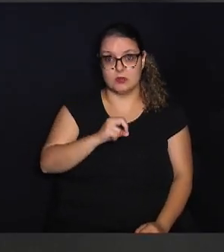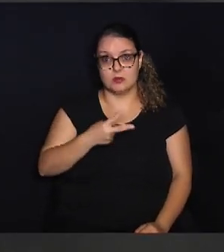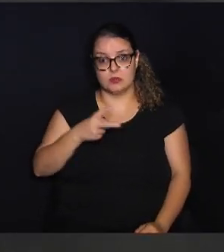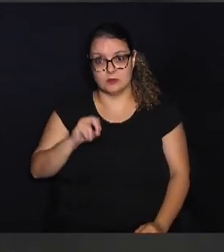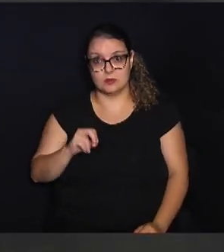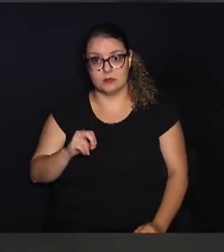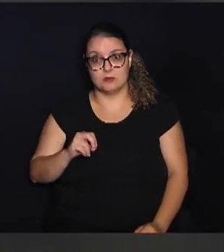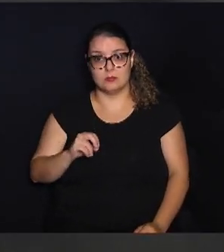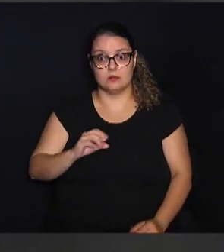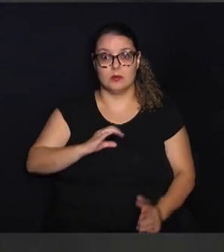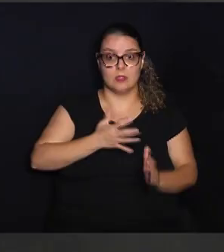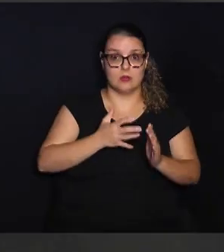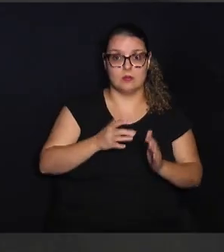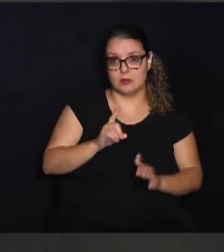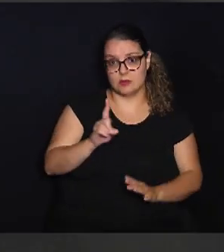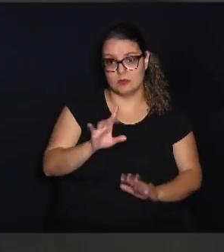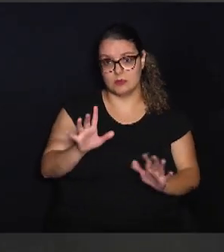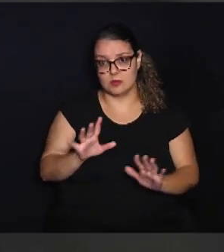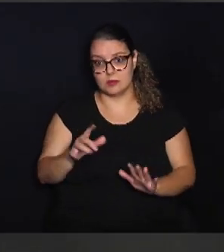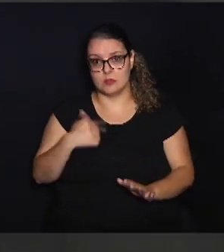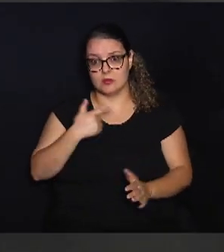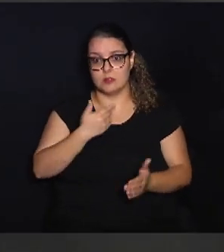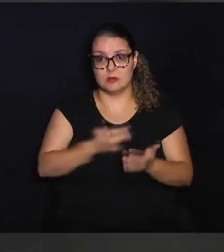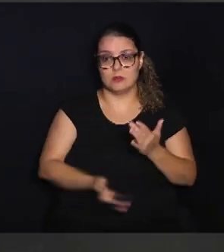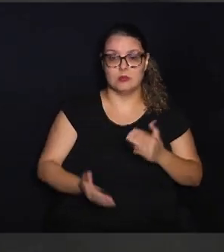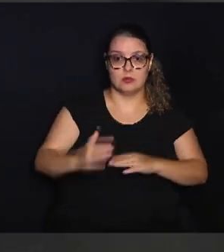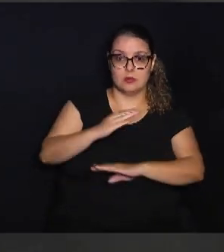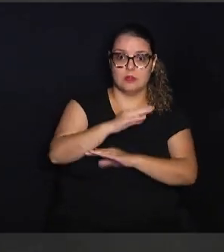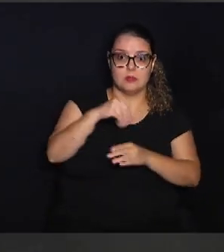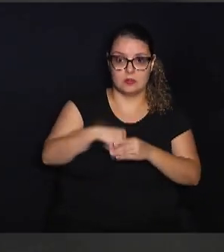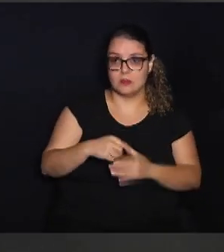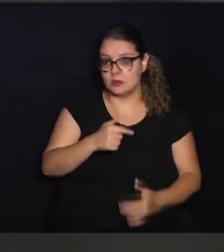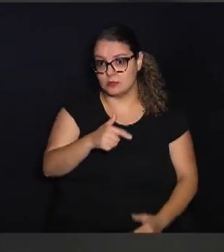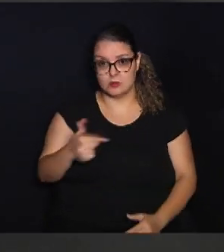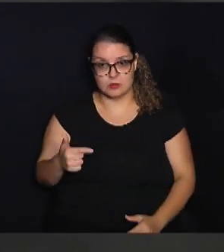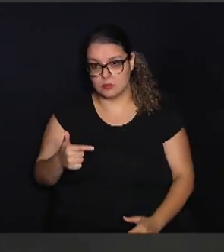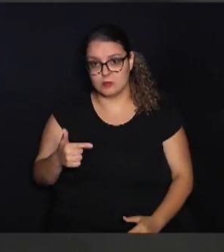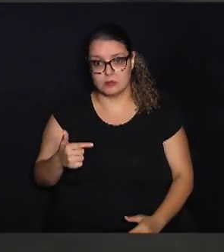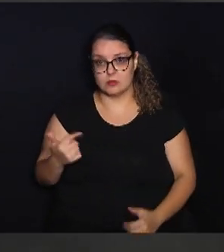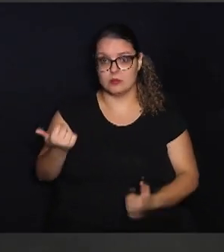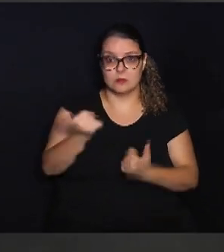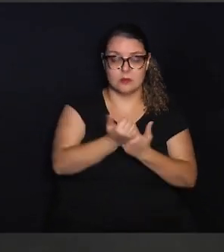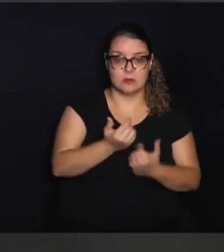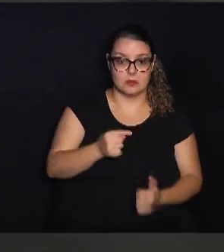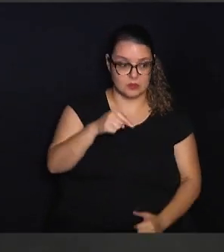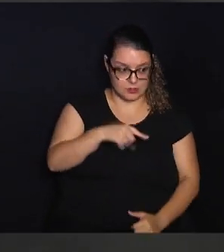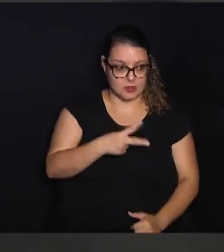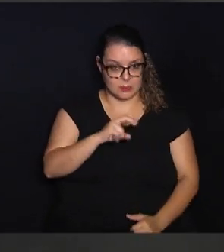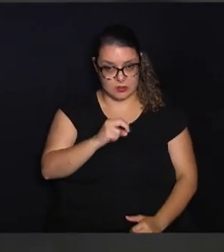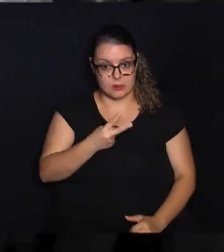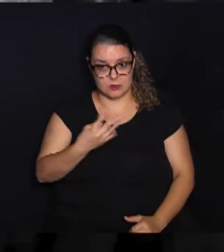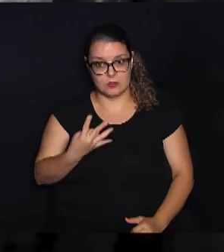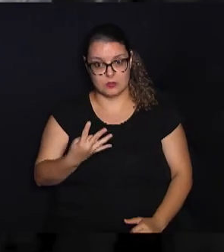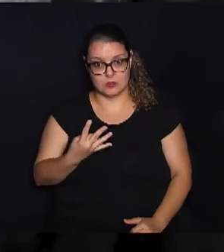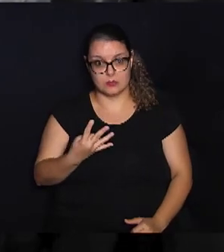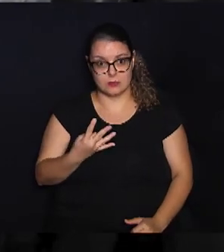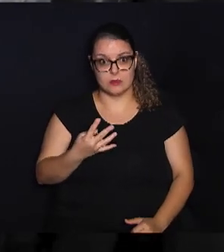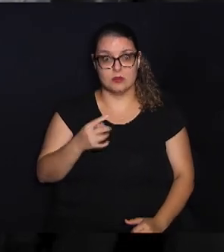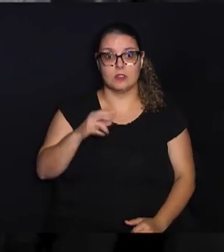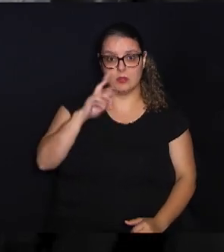Mas o partido impediu, porque falou, não, nós vamos perder você na Câmara, não tem ninguém para assumir no teu lugar. Nessa de 2024, o senhor...